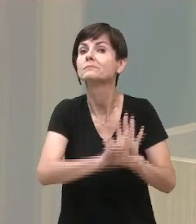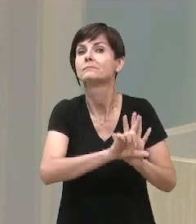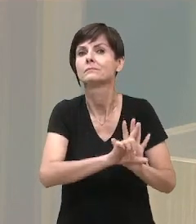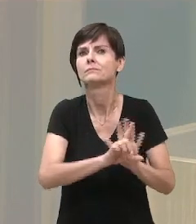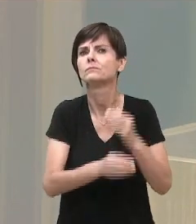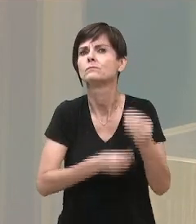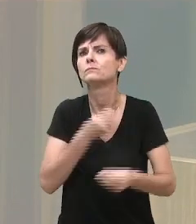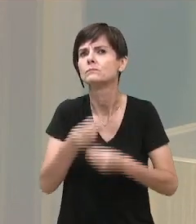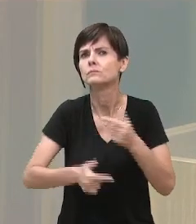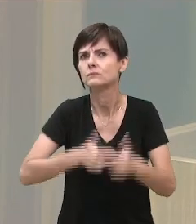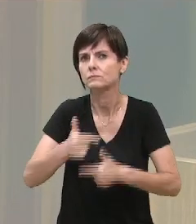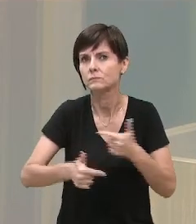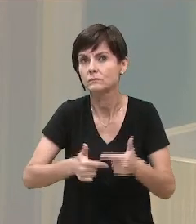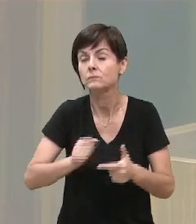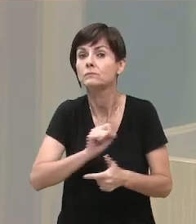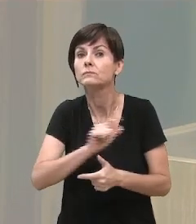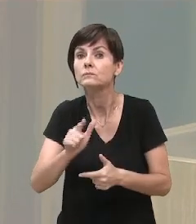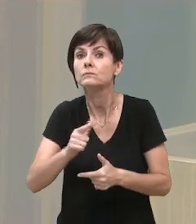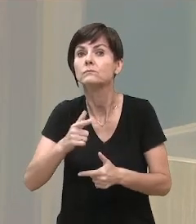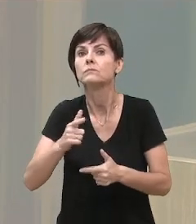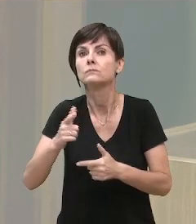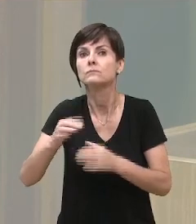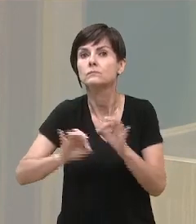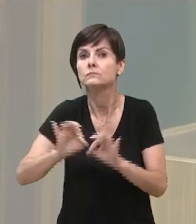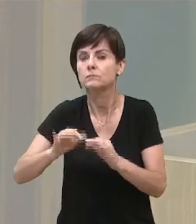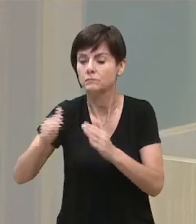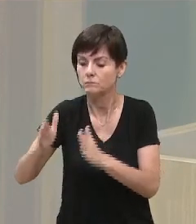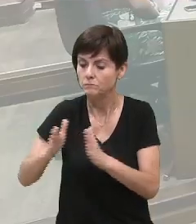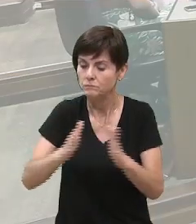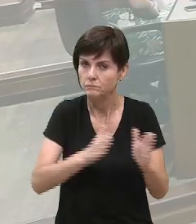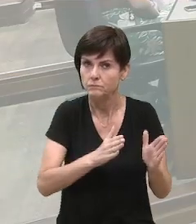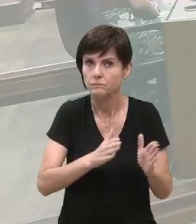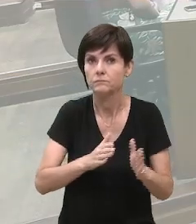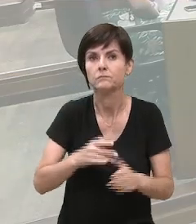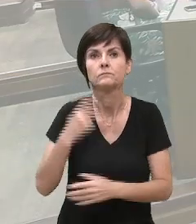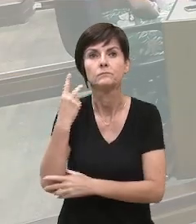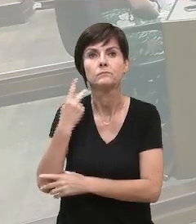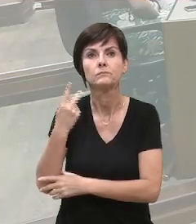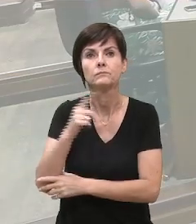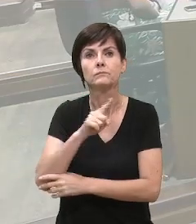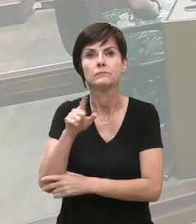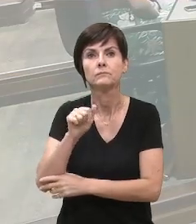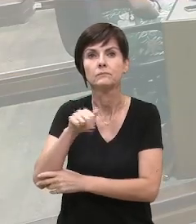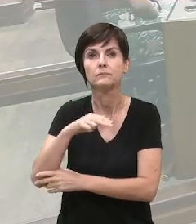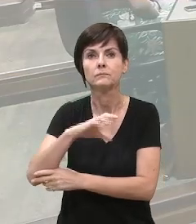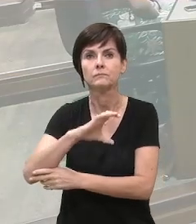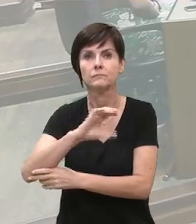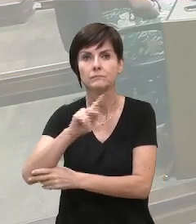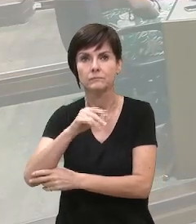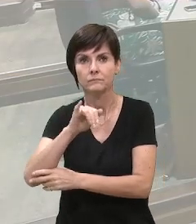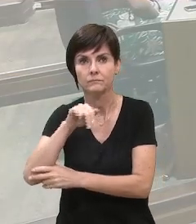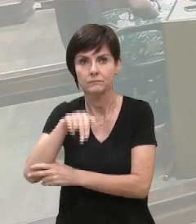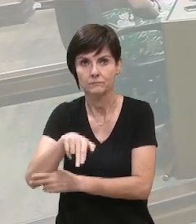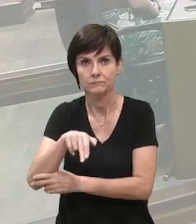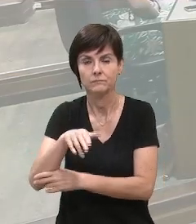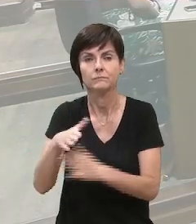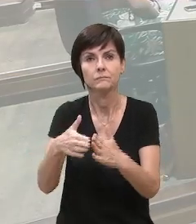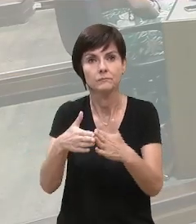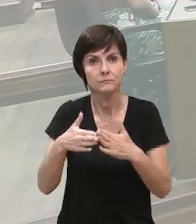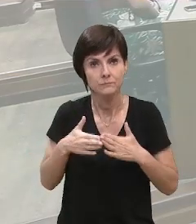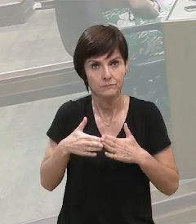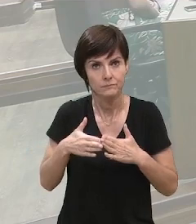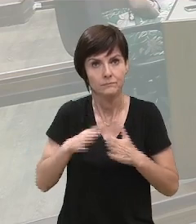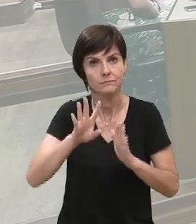como que as coisas funcionam, qual é o rito das coisas. Só parte, vereador Zanquim. Vereador Fiuza, peço licença para